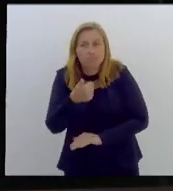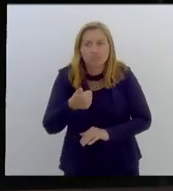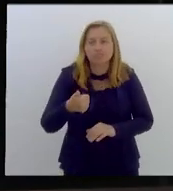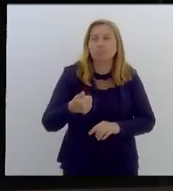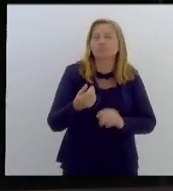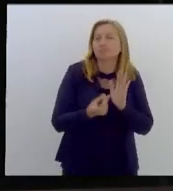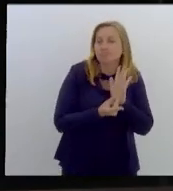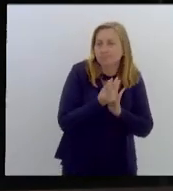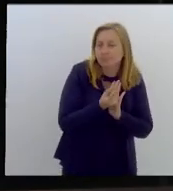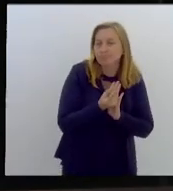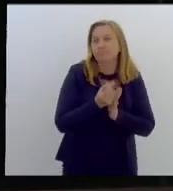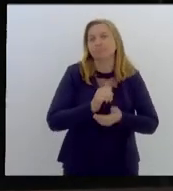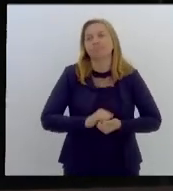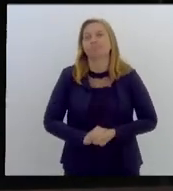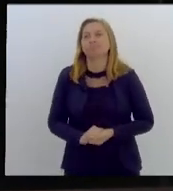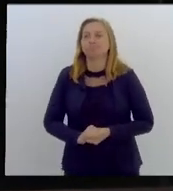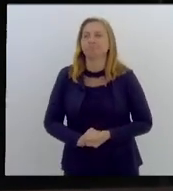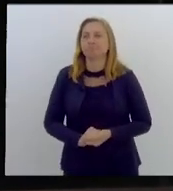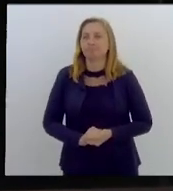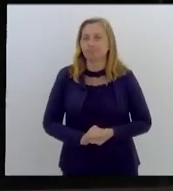peça orçamentária.